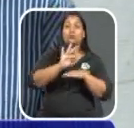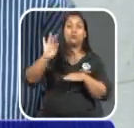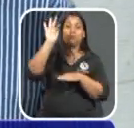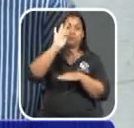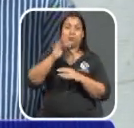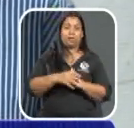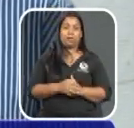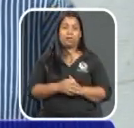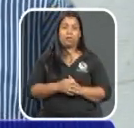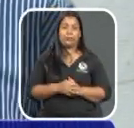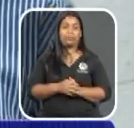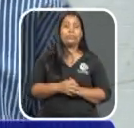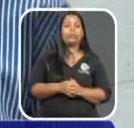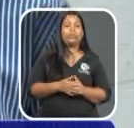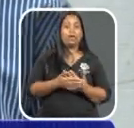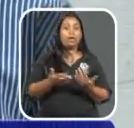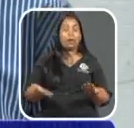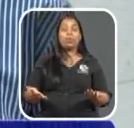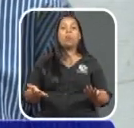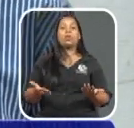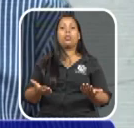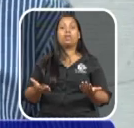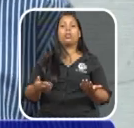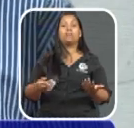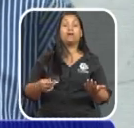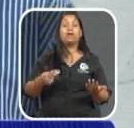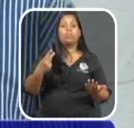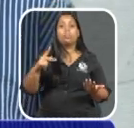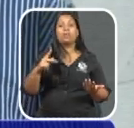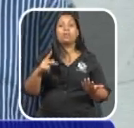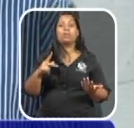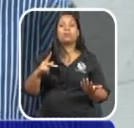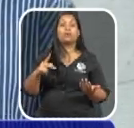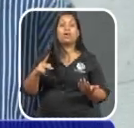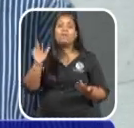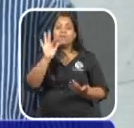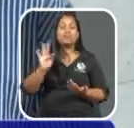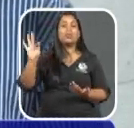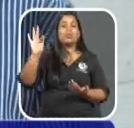ela emana as competências a nível das esferas